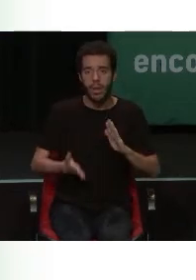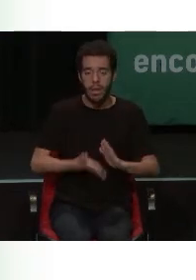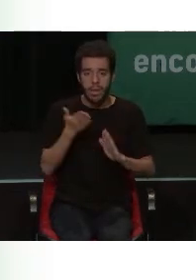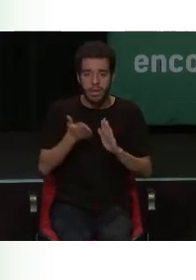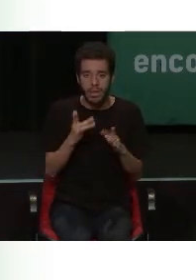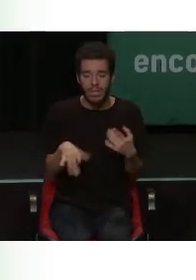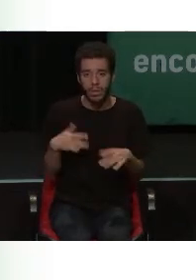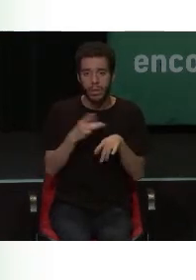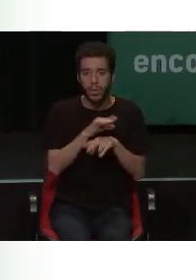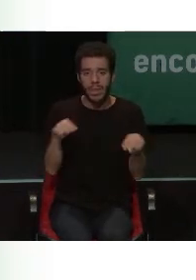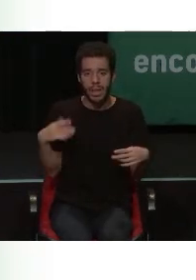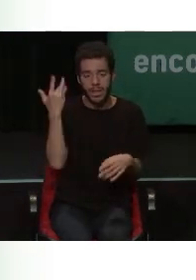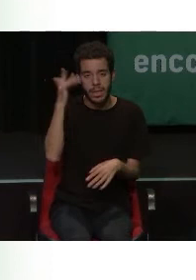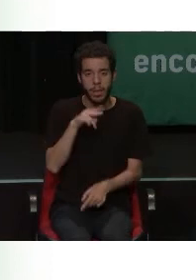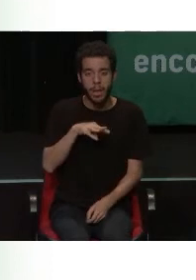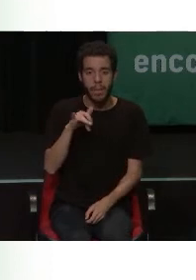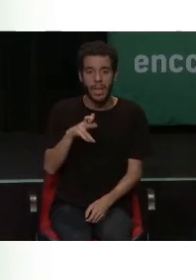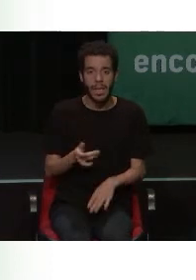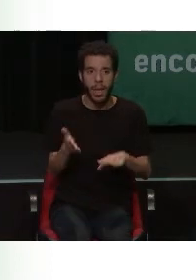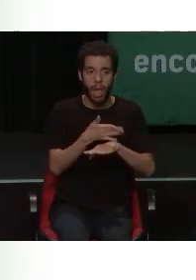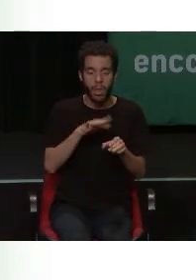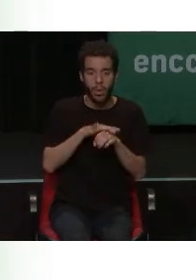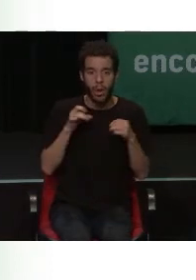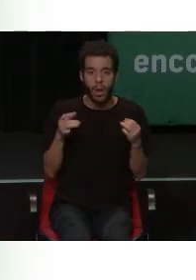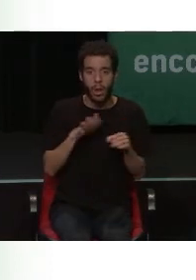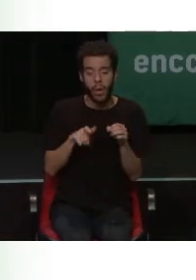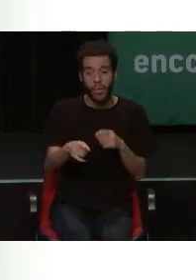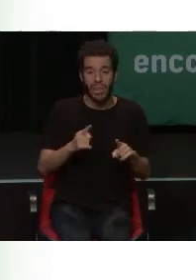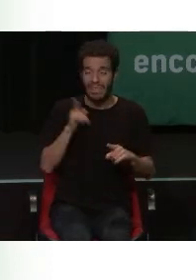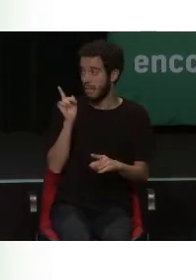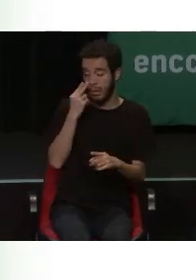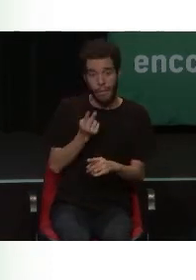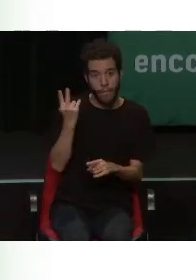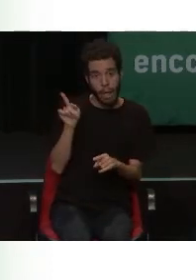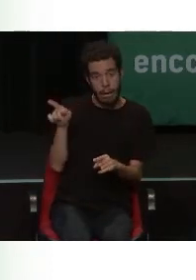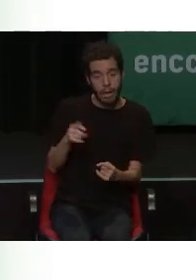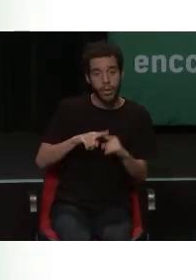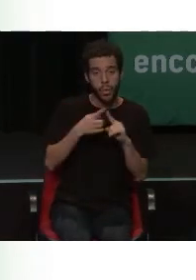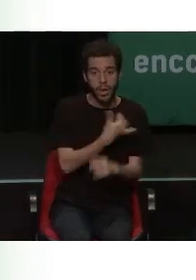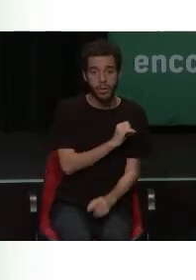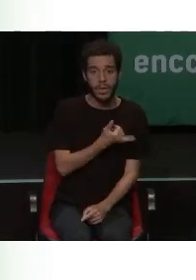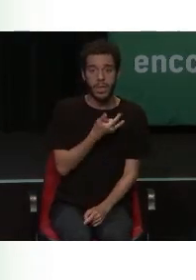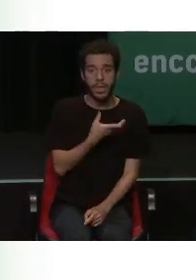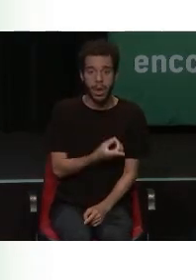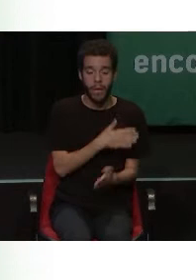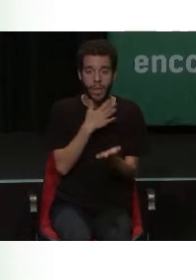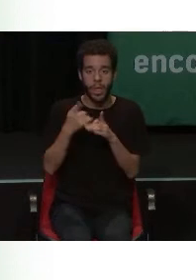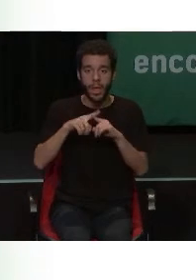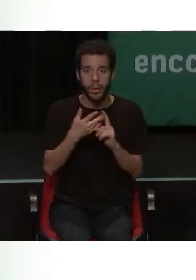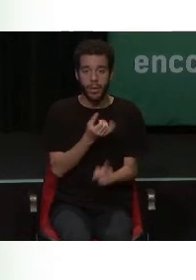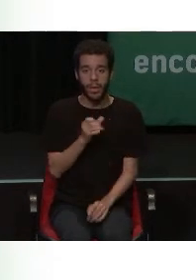durante o período de Covid, portanto, como veem ali, no período de 2019 até 2021.